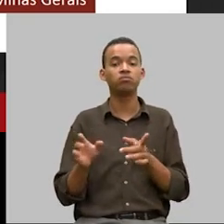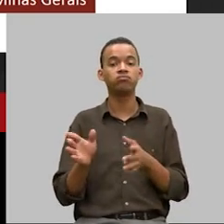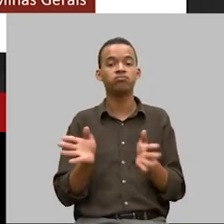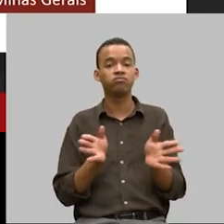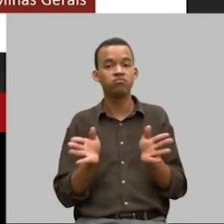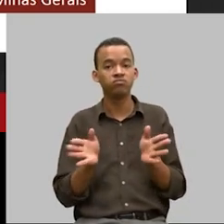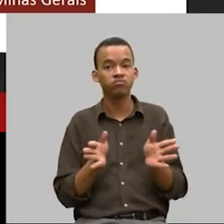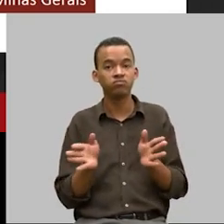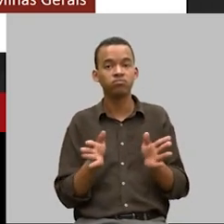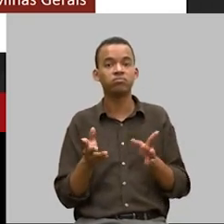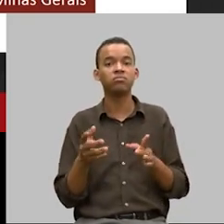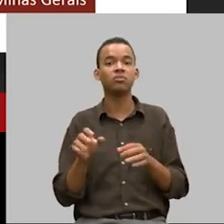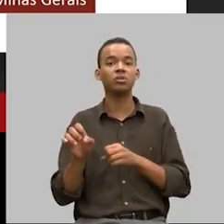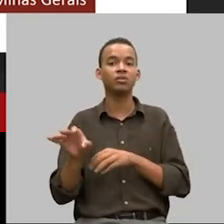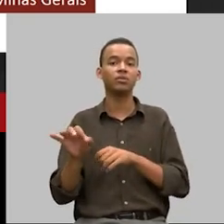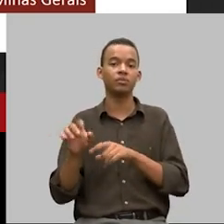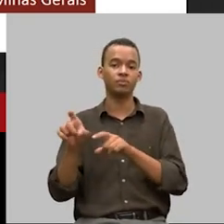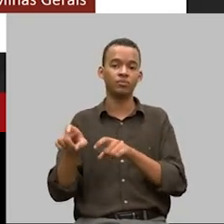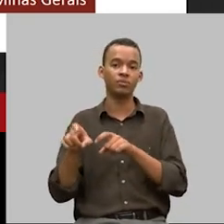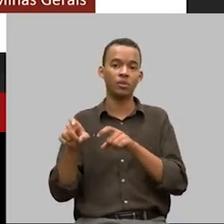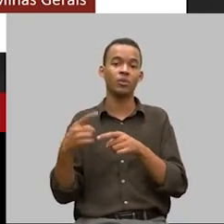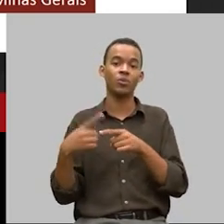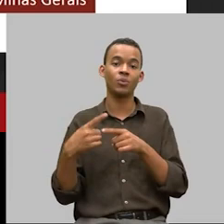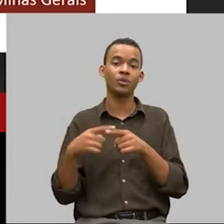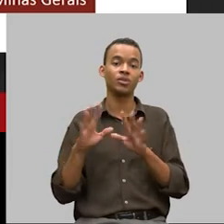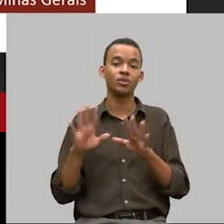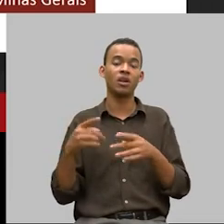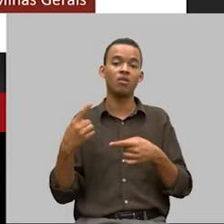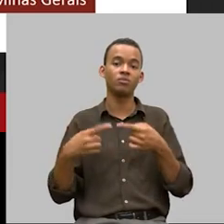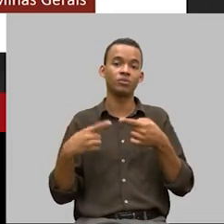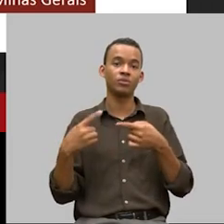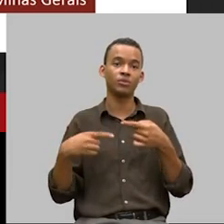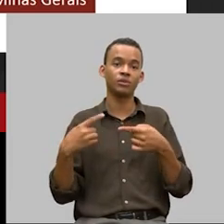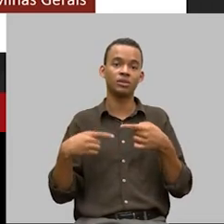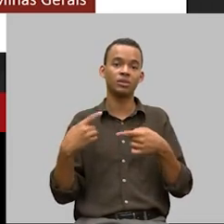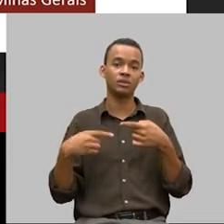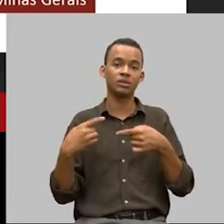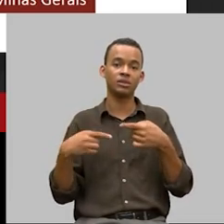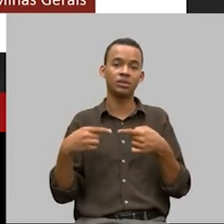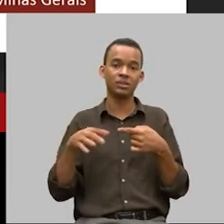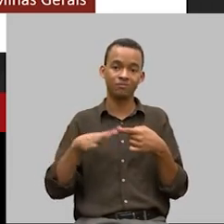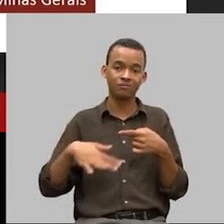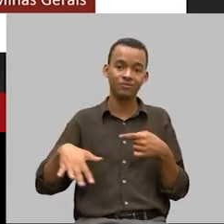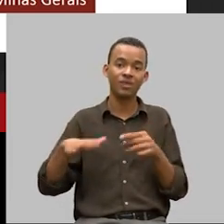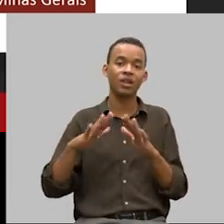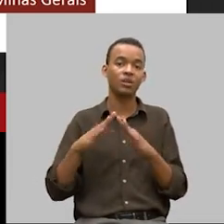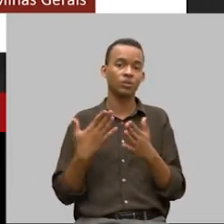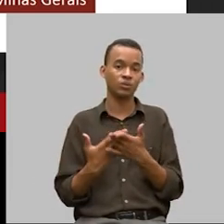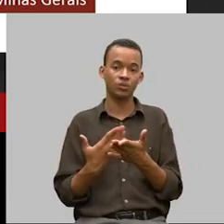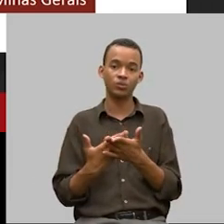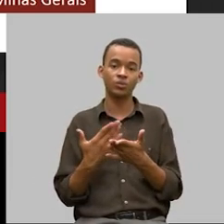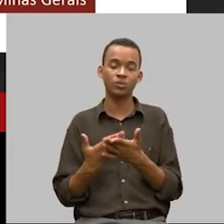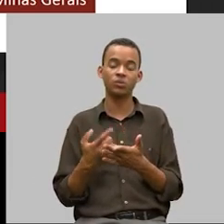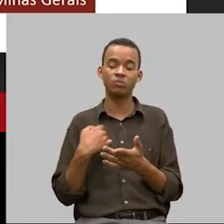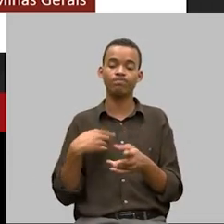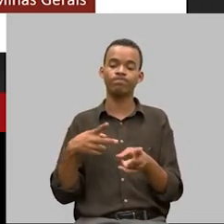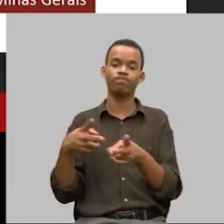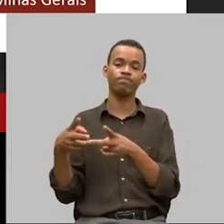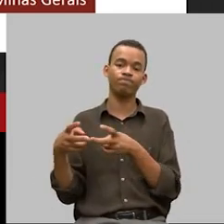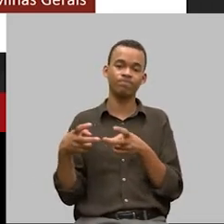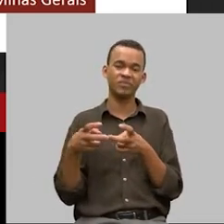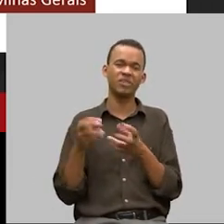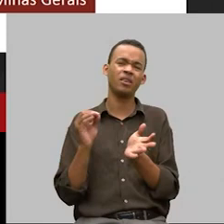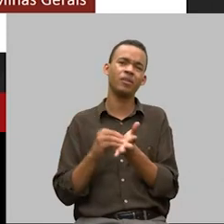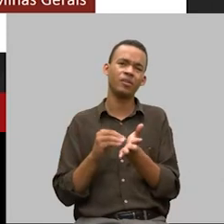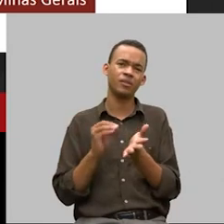anos que a gente no chão da escola a a gente não percebe ela a gente percebe muito incipiente